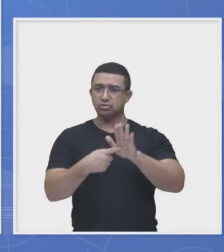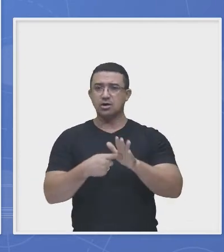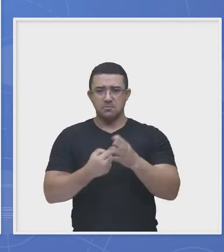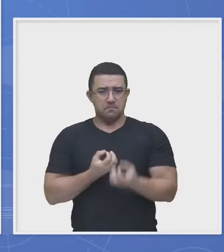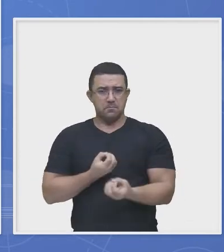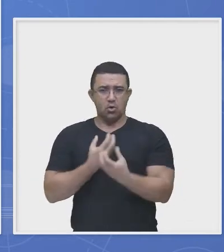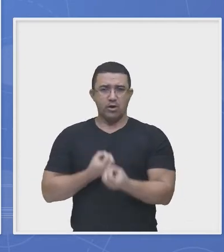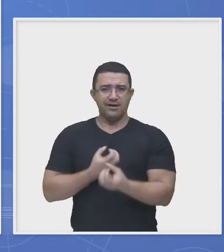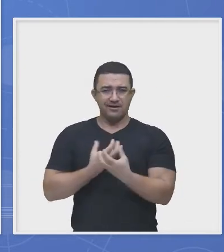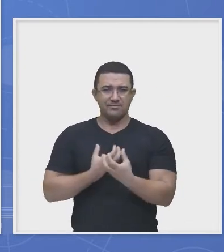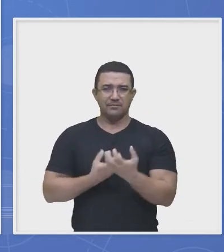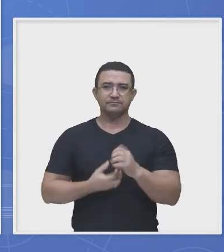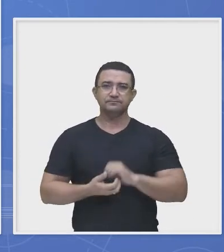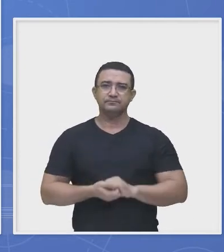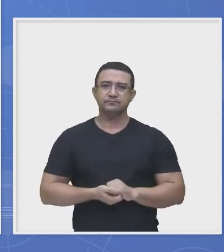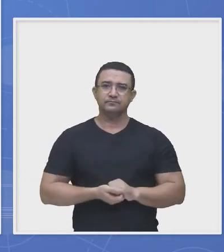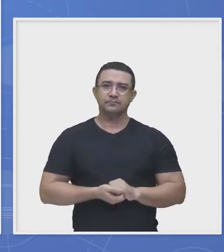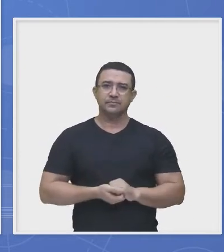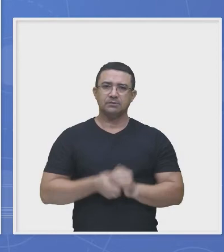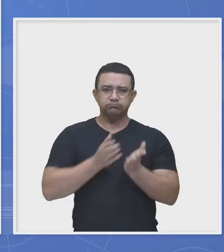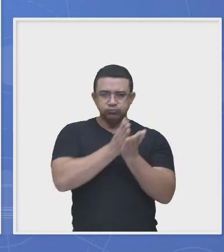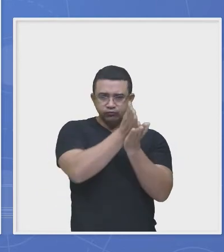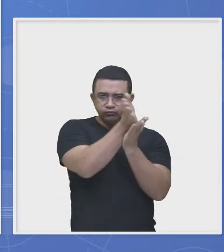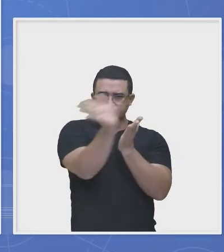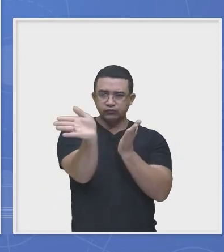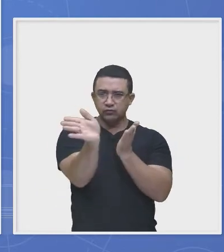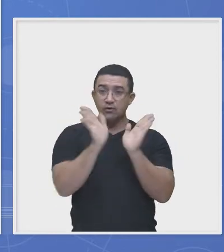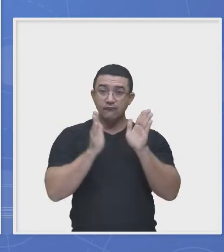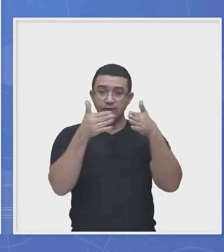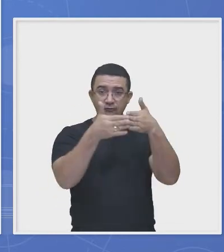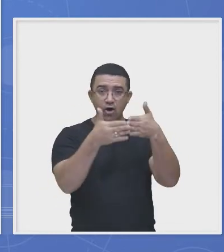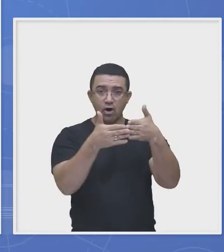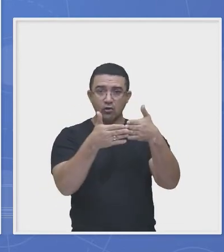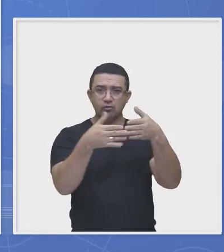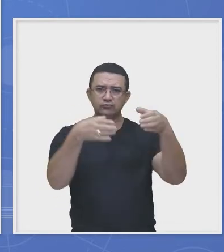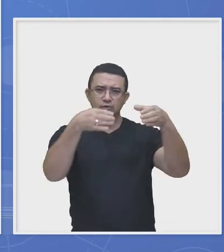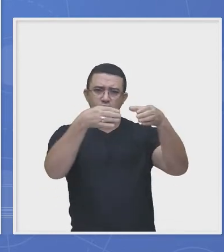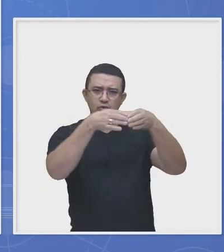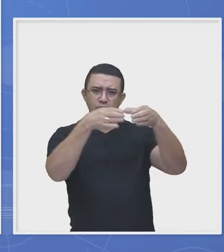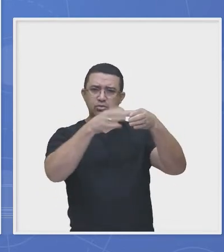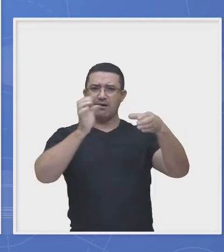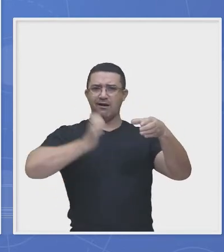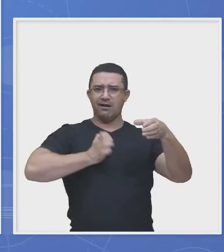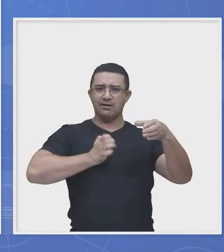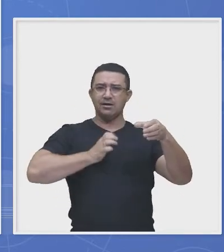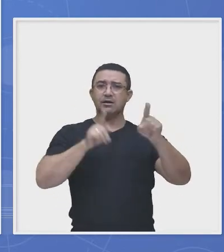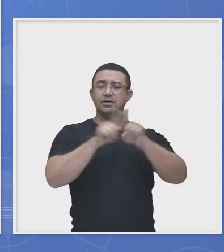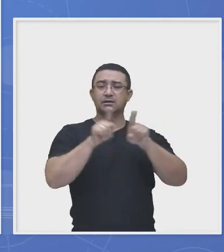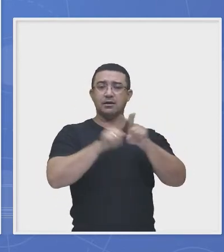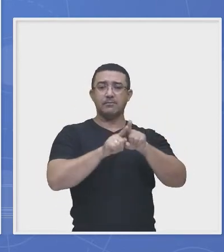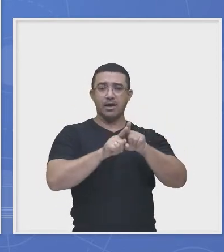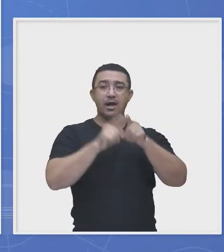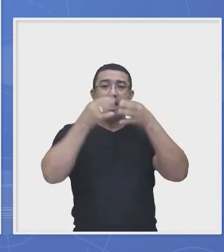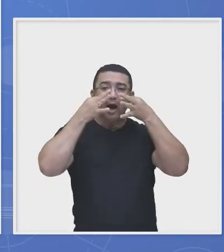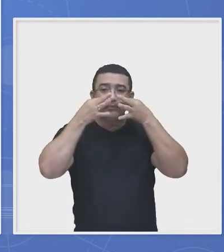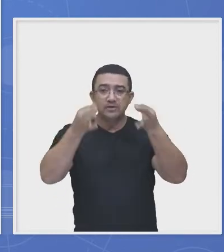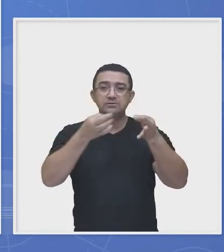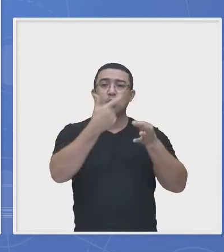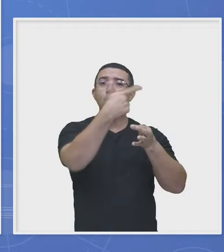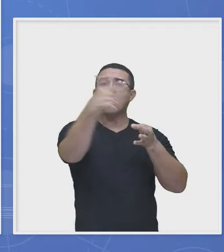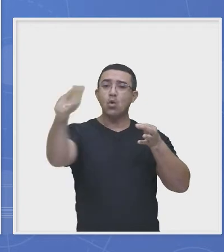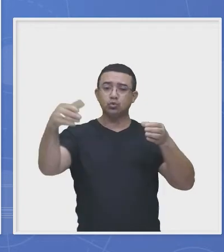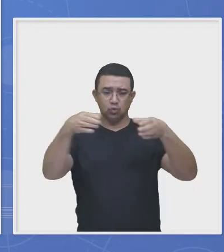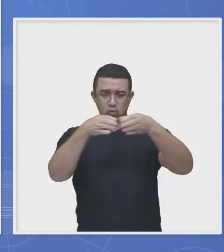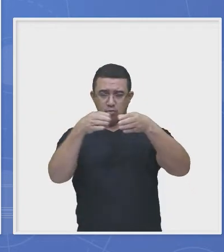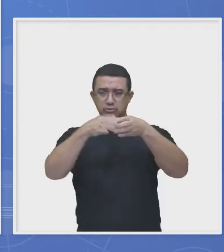Monteiro Lobato. Desvia-se o foco da classe burguesa e dá atenção a outras classes marginalizadas